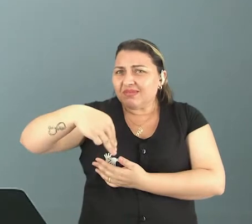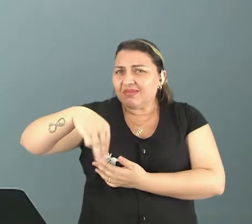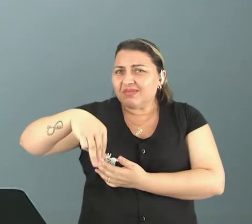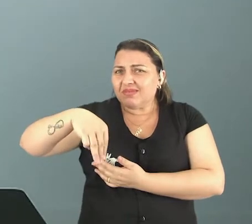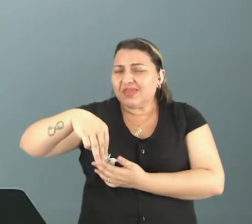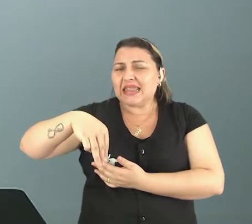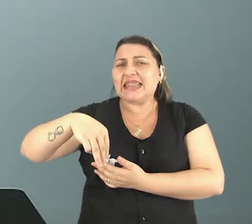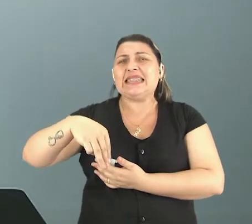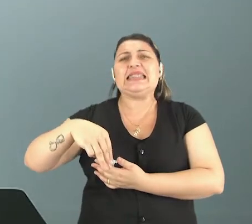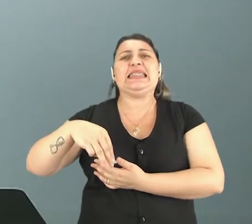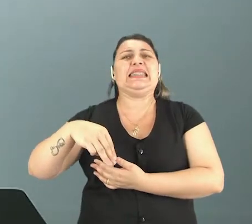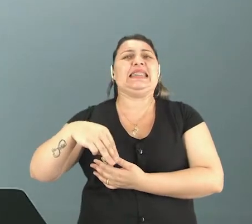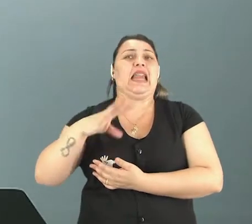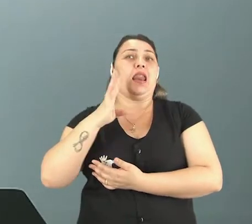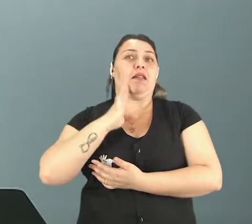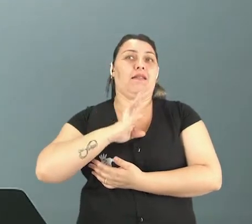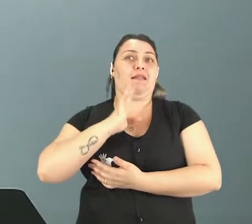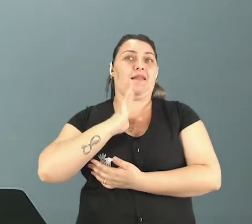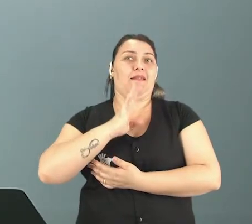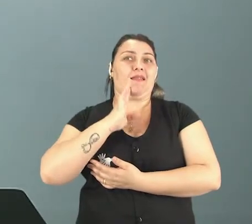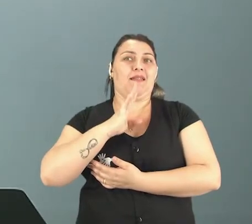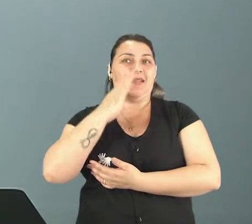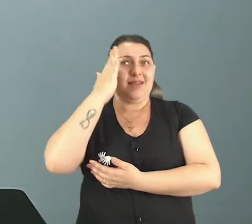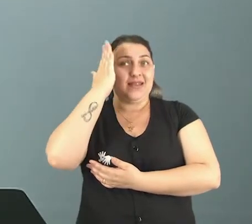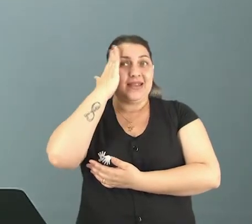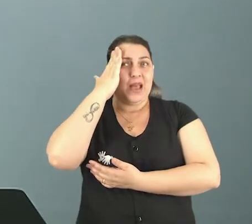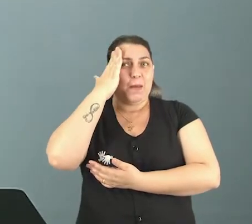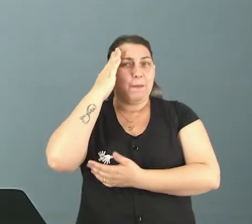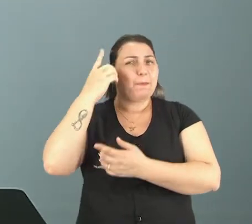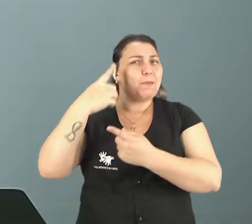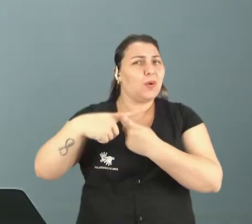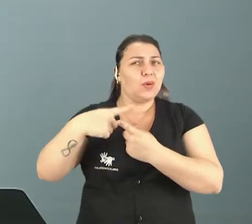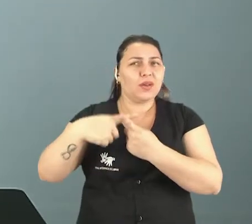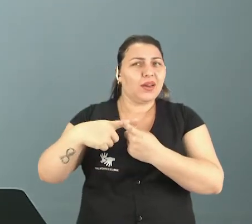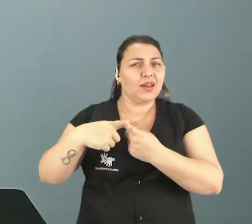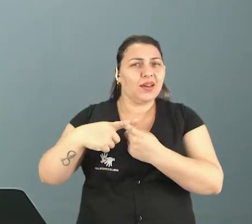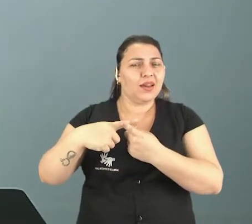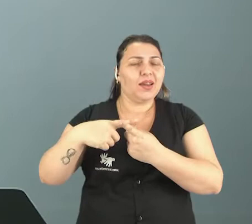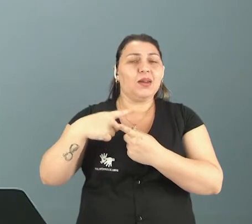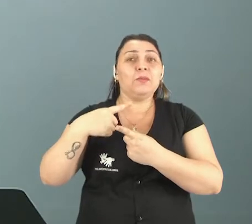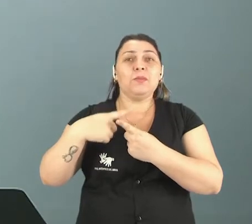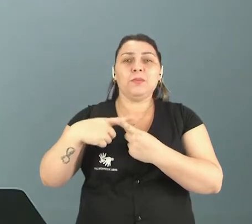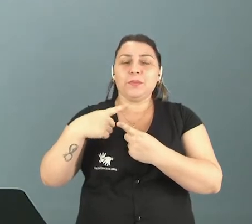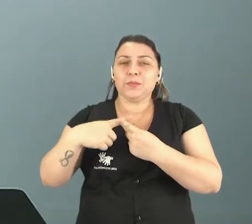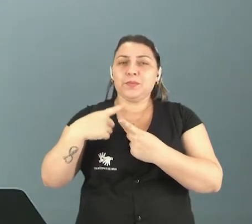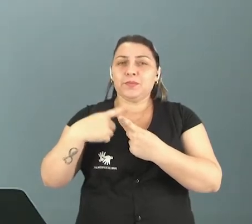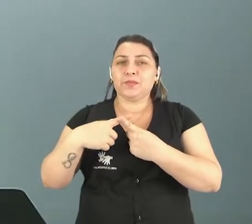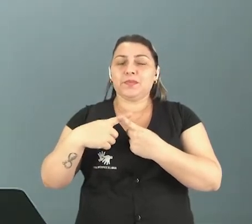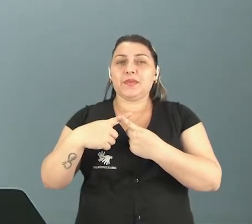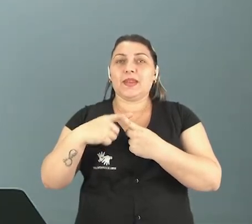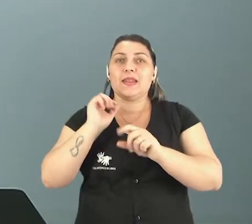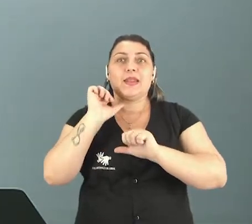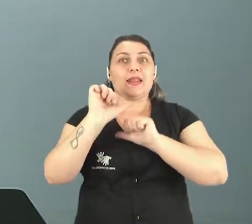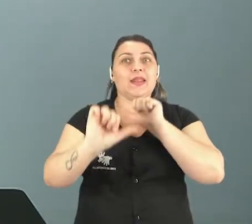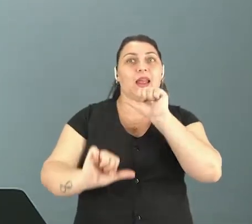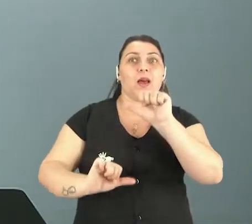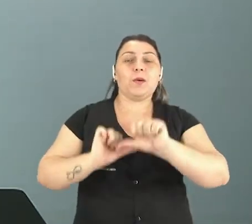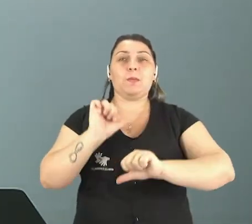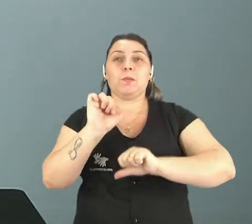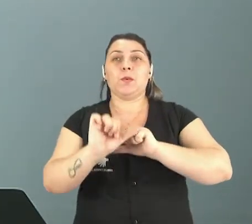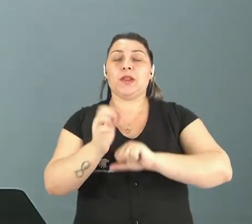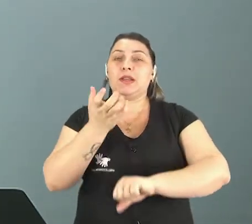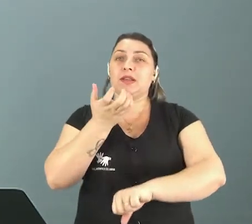Matemática é muito legal. Sabe por quê? Porque ela não muda, ela é